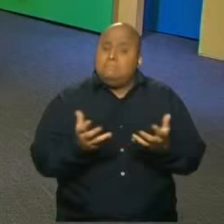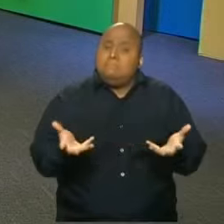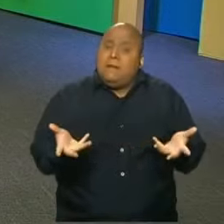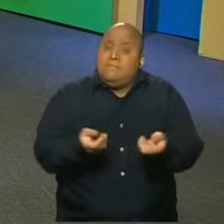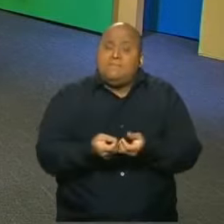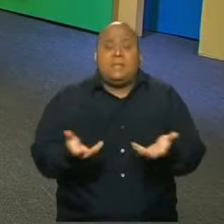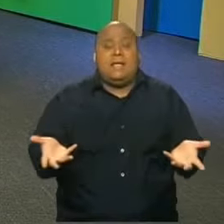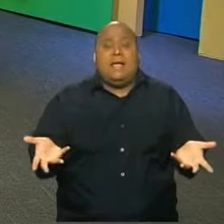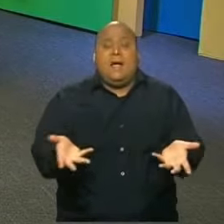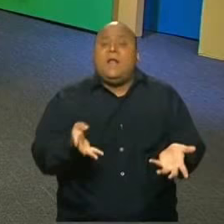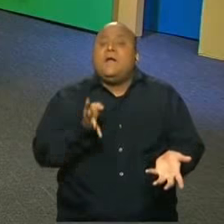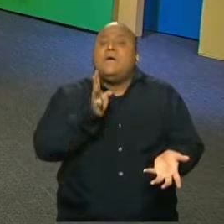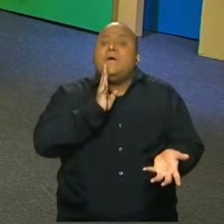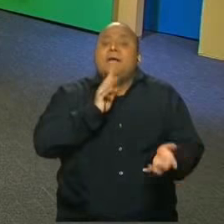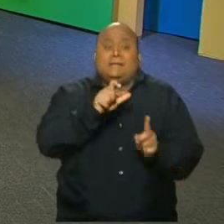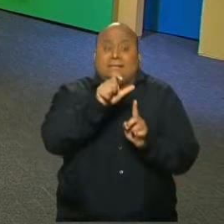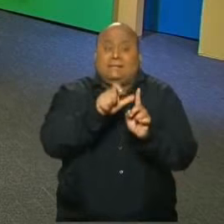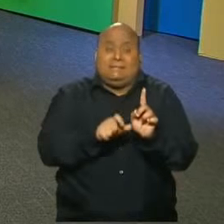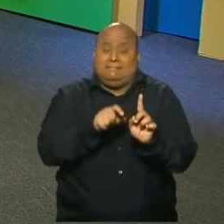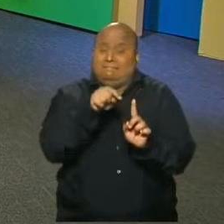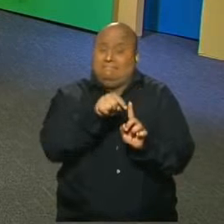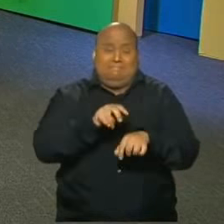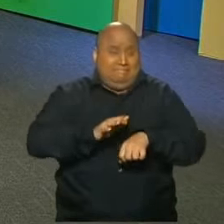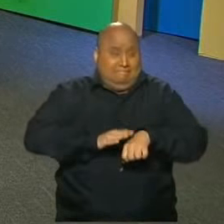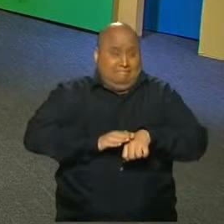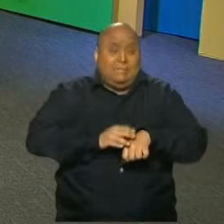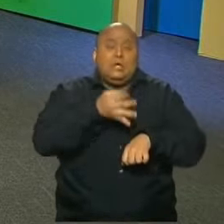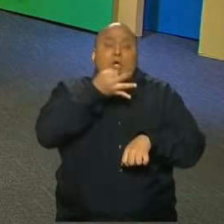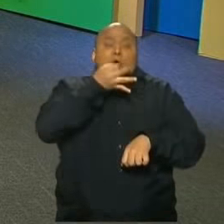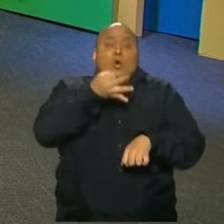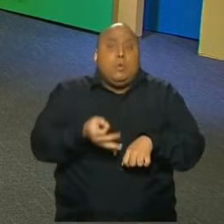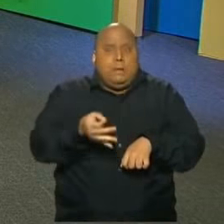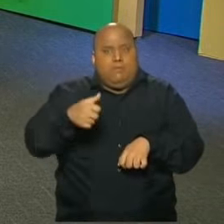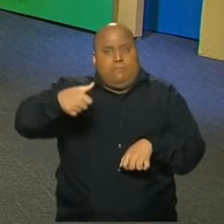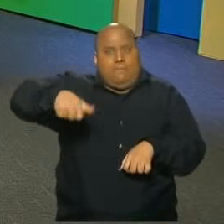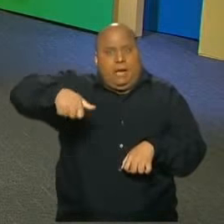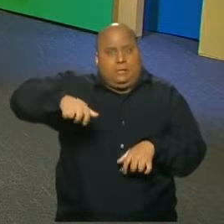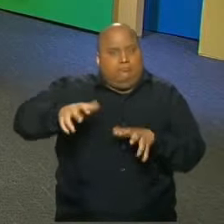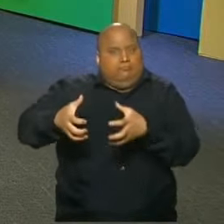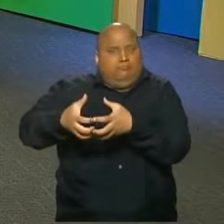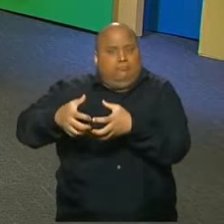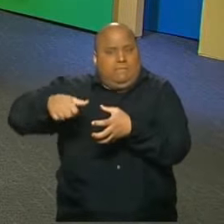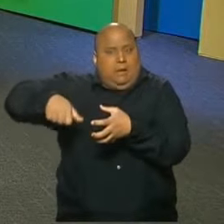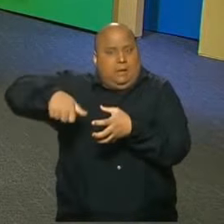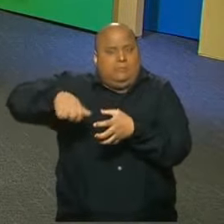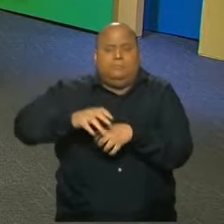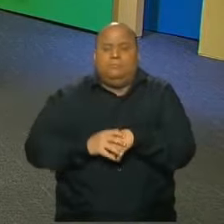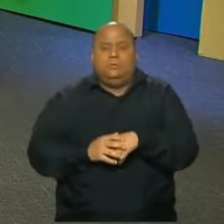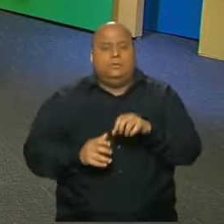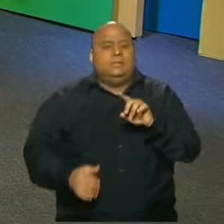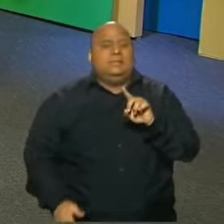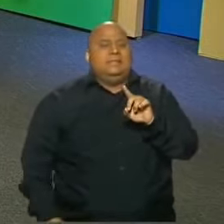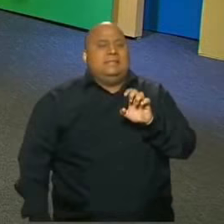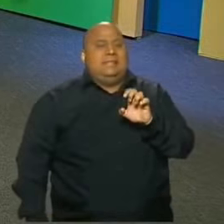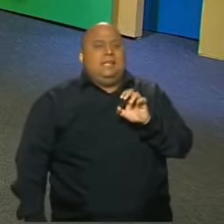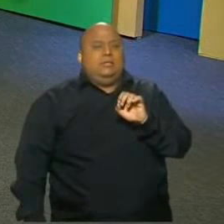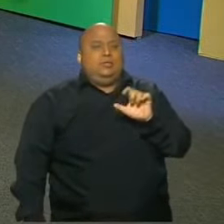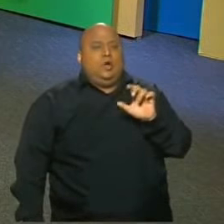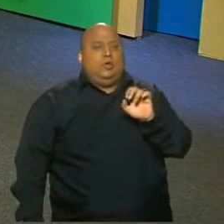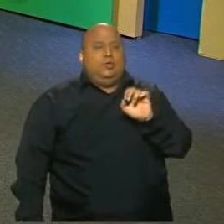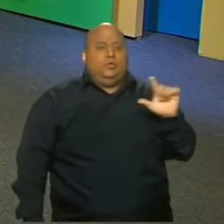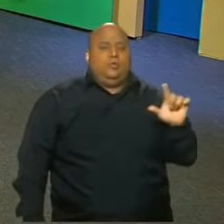Maravilha, e agora vamos conhecer, portanto, a melhor composição na opinião do júri. Vamos lá, então. De Sol a Sol, do